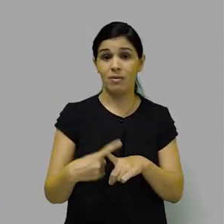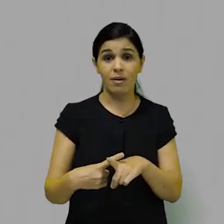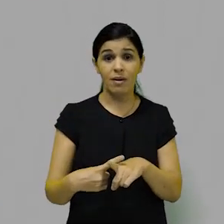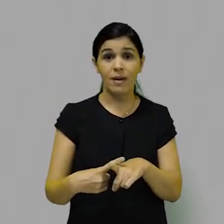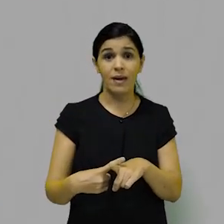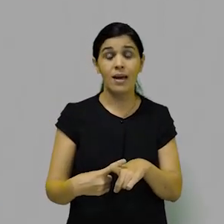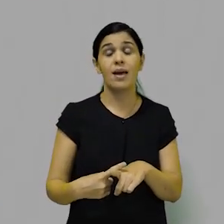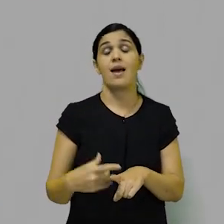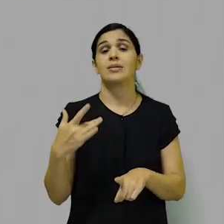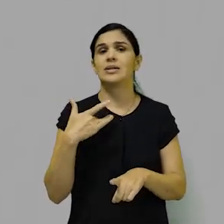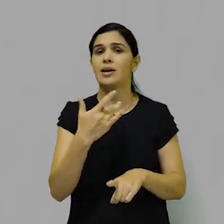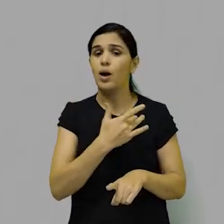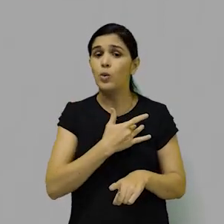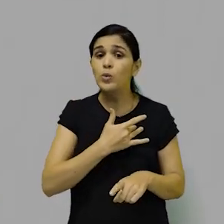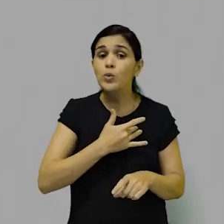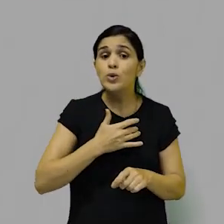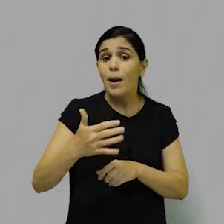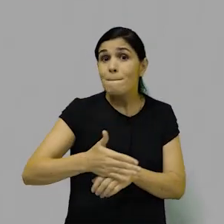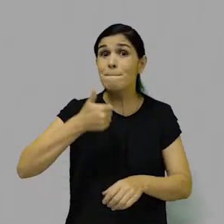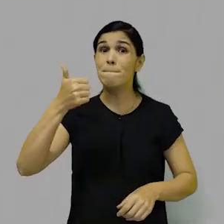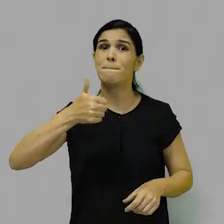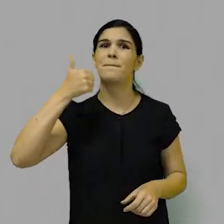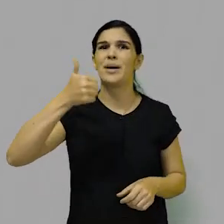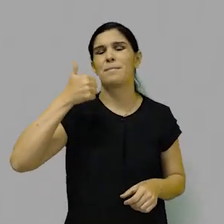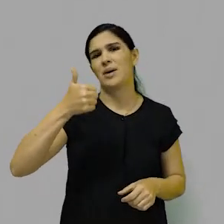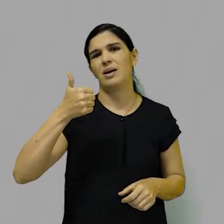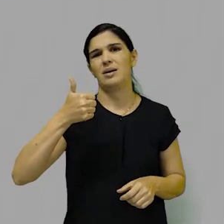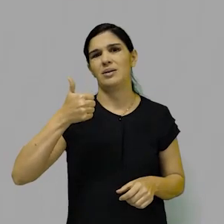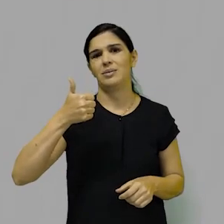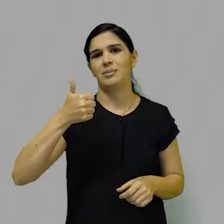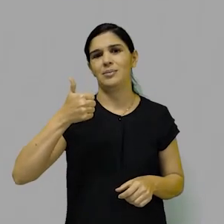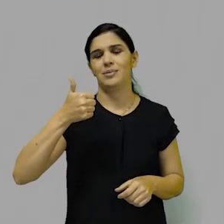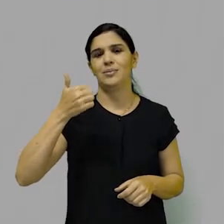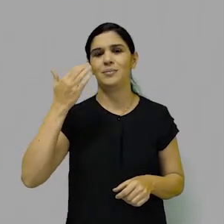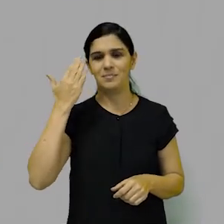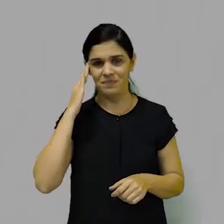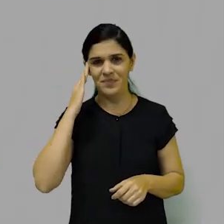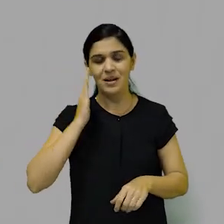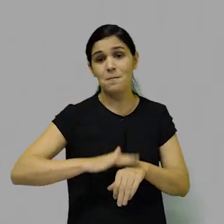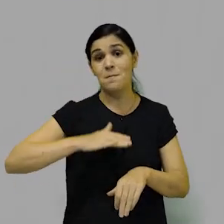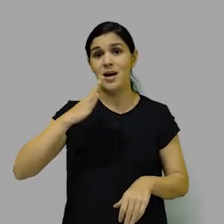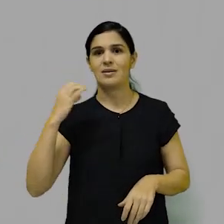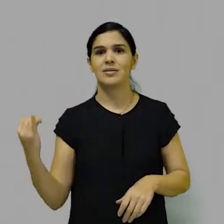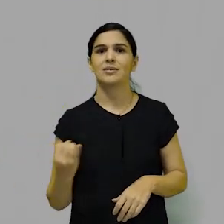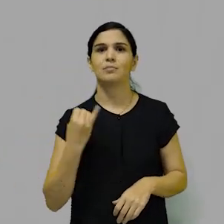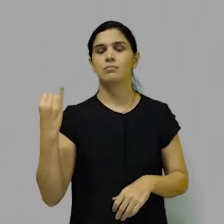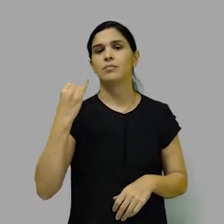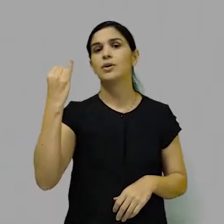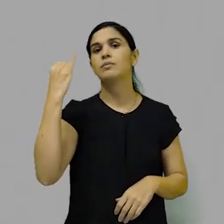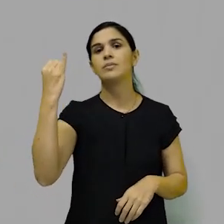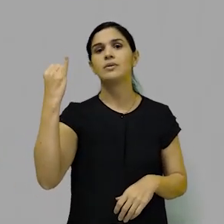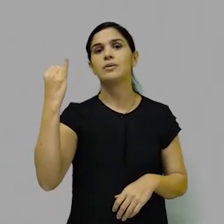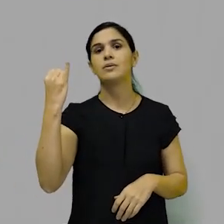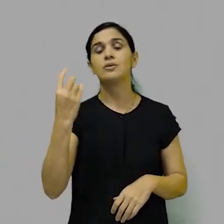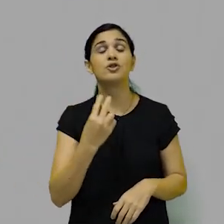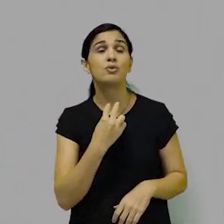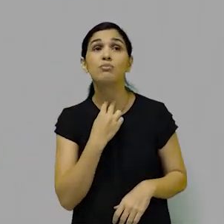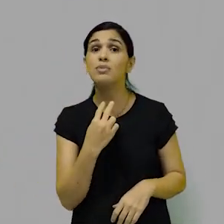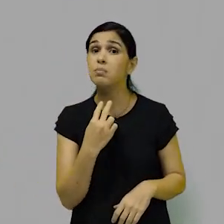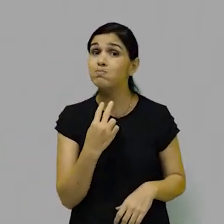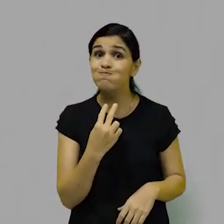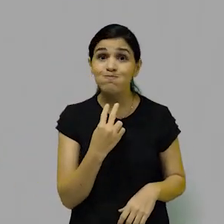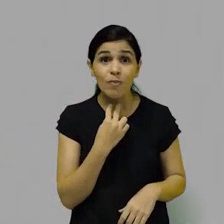a estética, eu ceder a essas pressões desses padrões e colocar a minha saúde em risco. Eu não posso fazer isso.